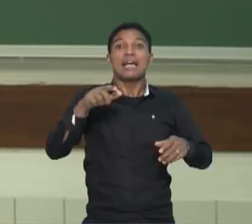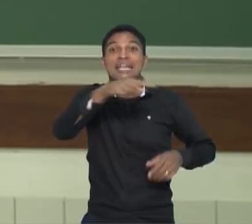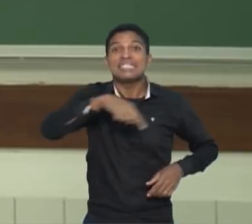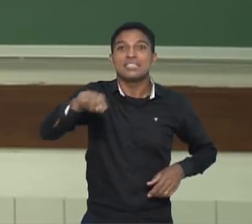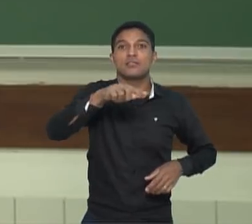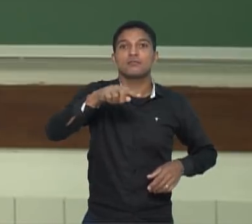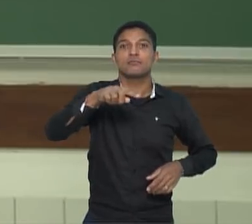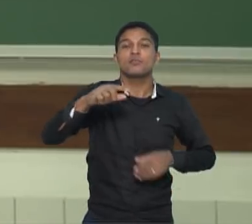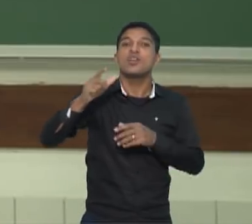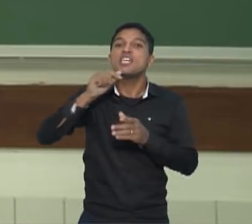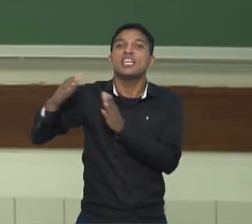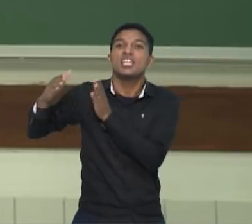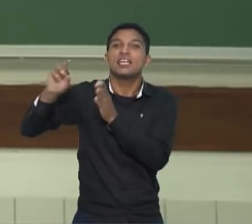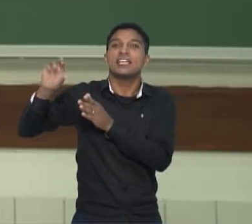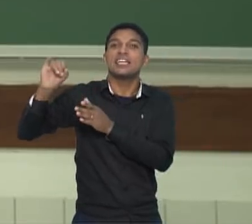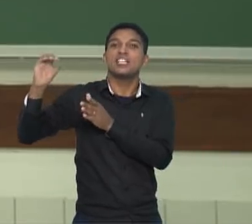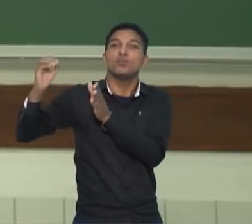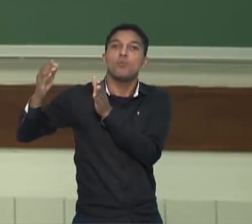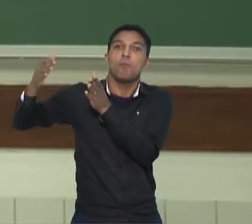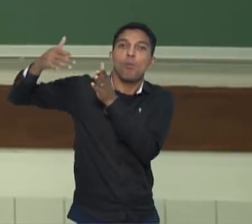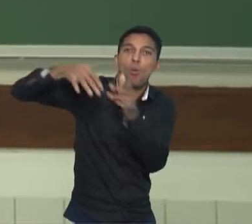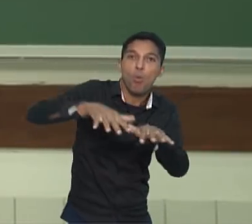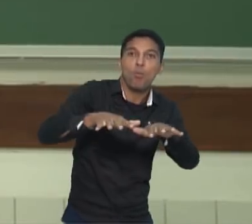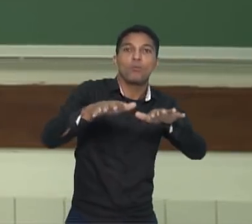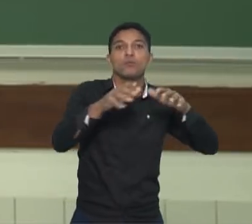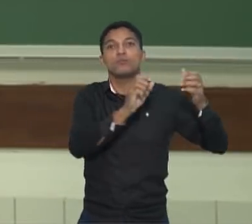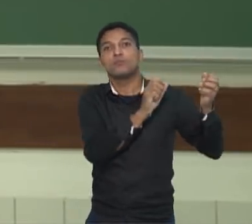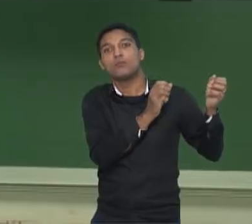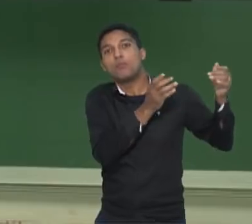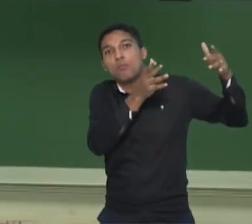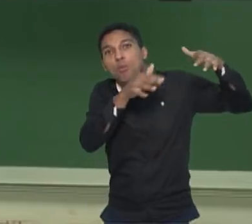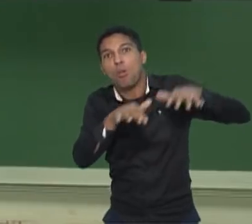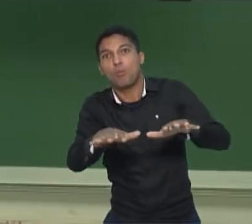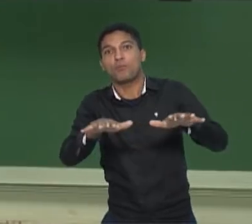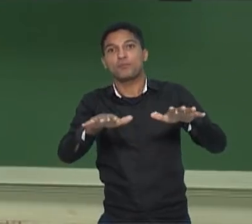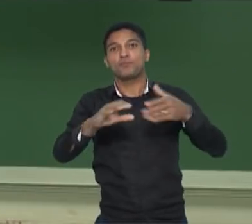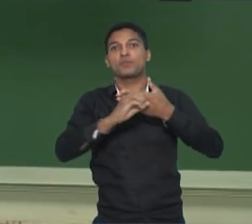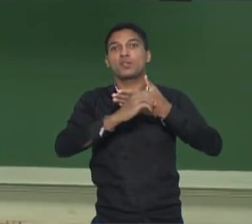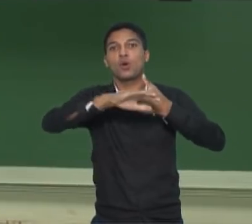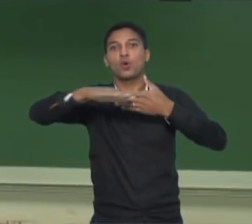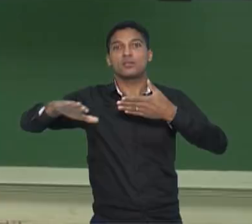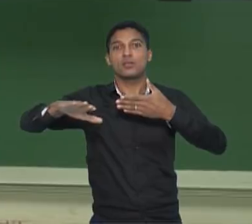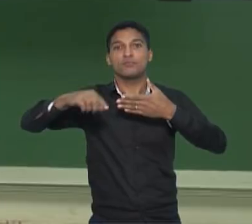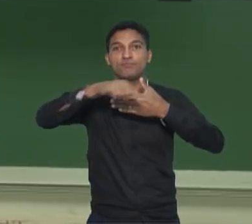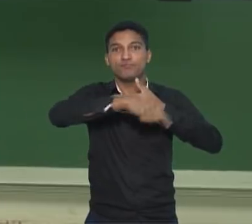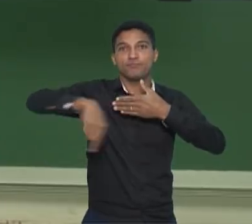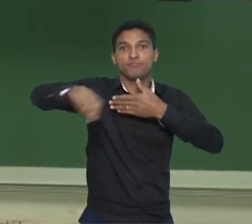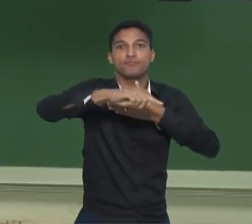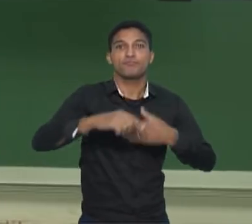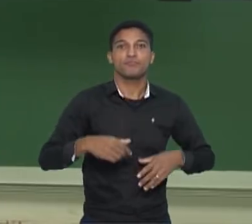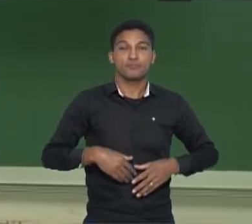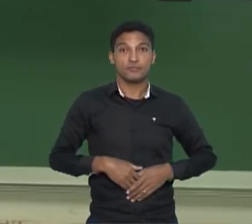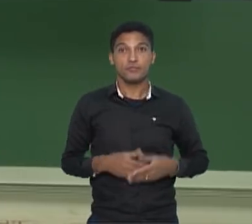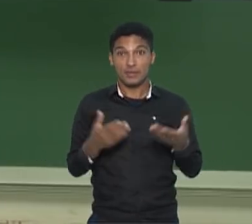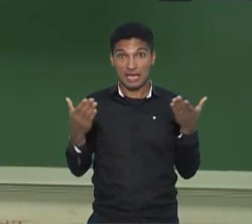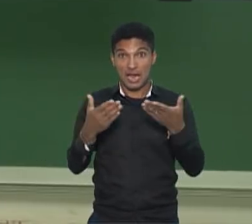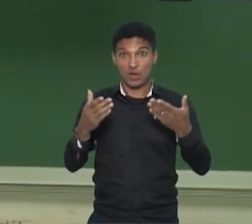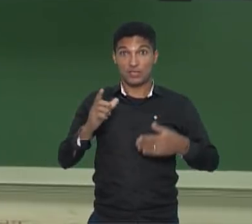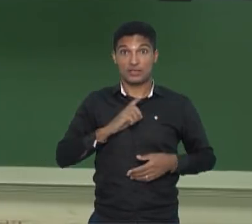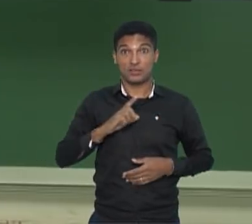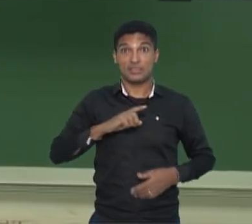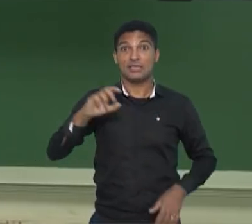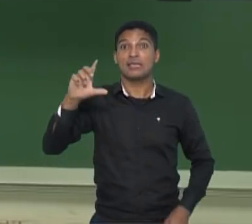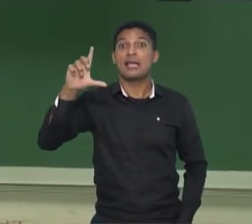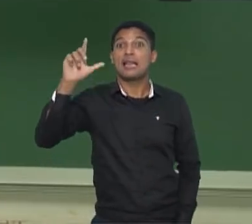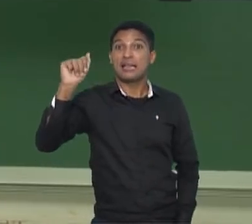doce. Temos os lagos. Também é o acúmulo de água doce, só que a diferença é